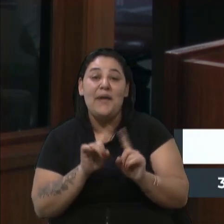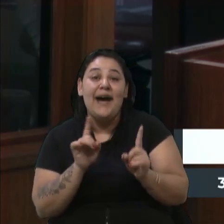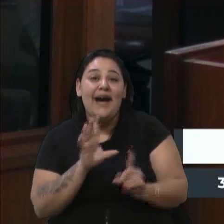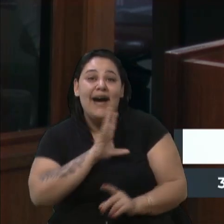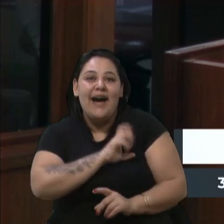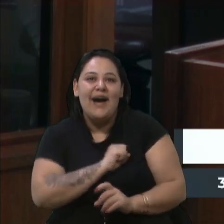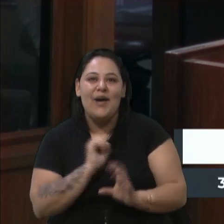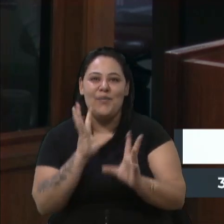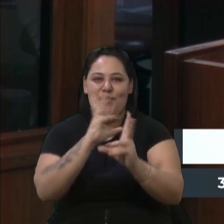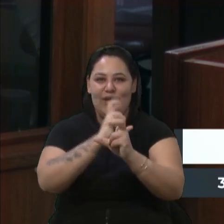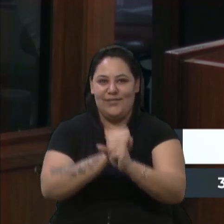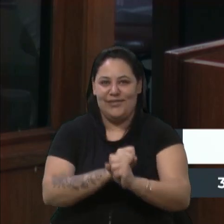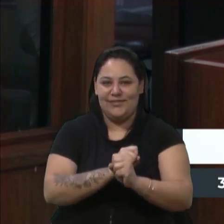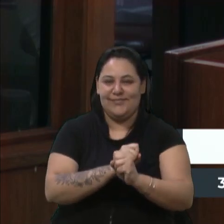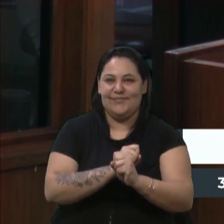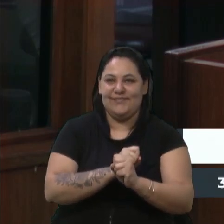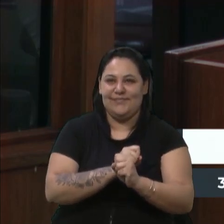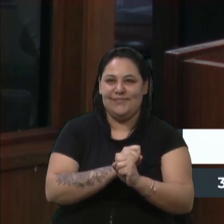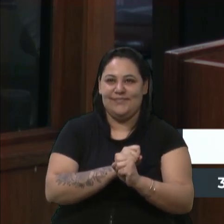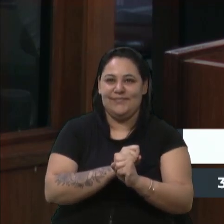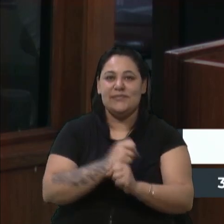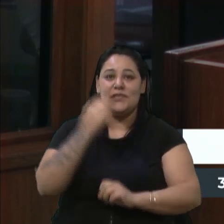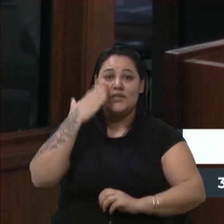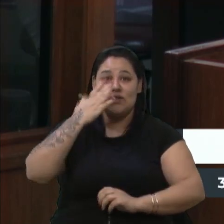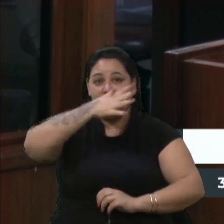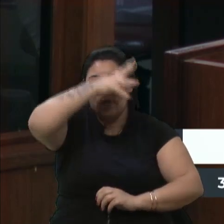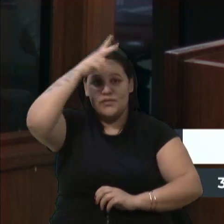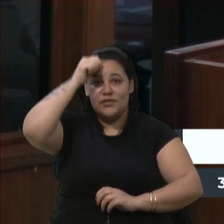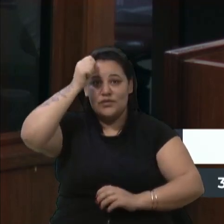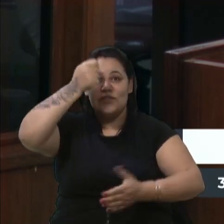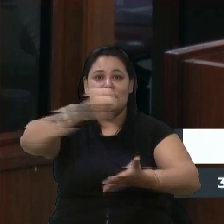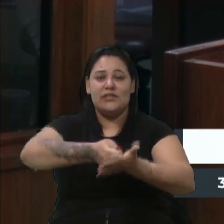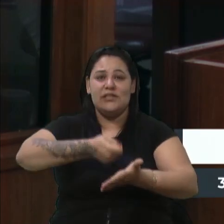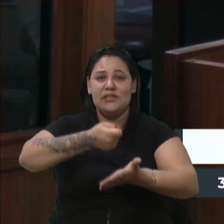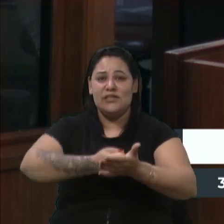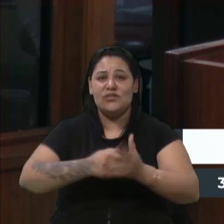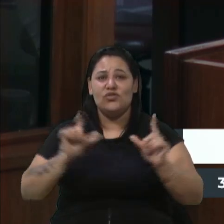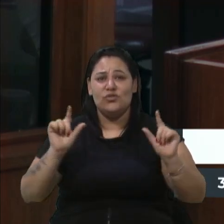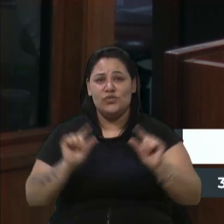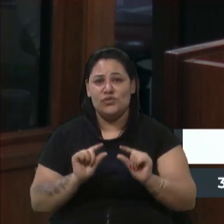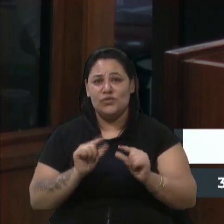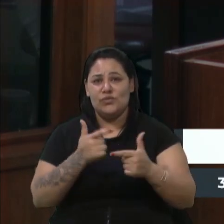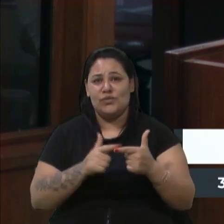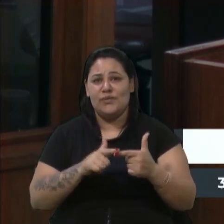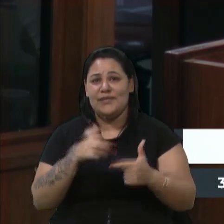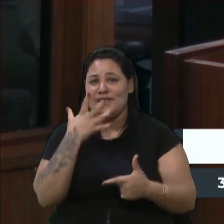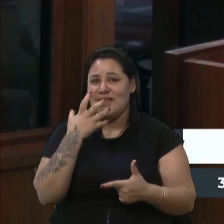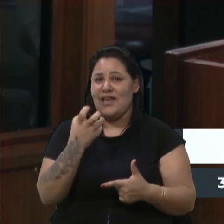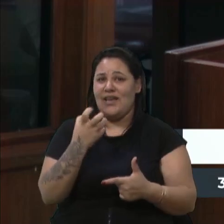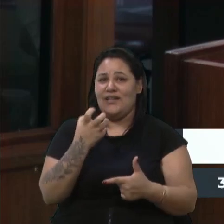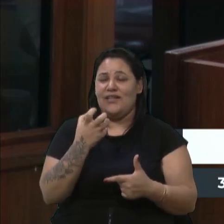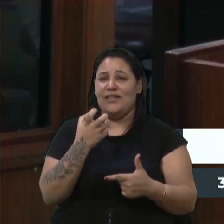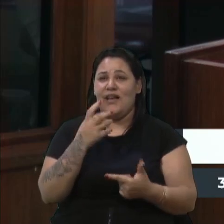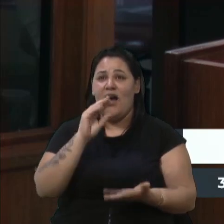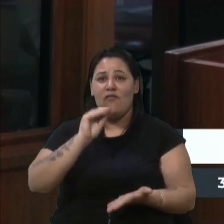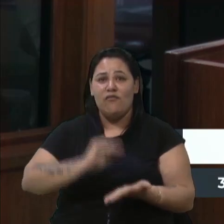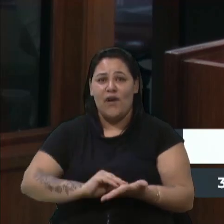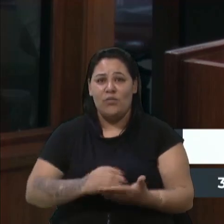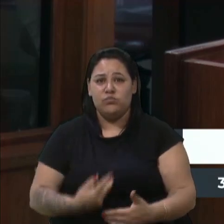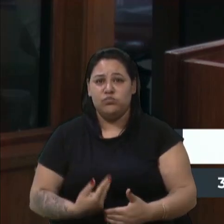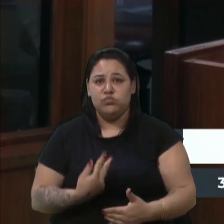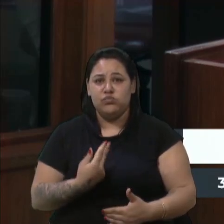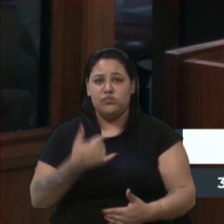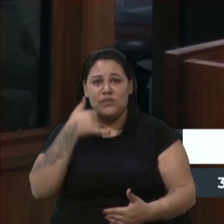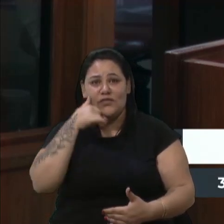animais. Amam os animais. E eu sei que a prefeitura também está tentando minimizar um problema sério, que é a falta de castrações. E